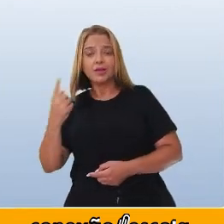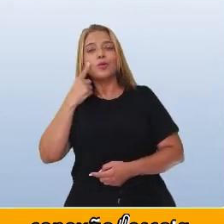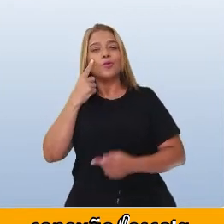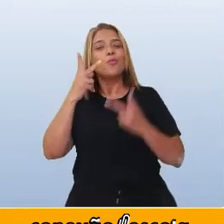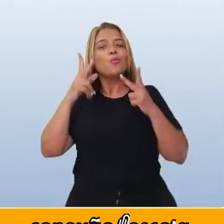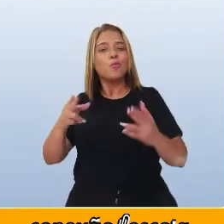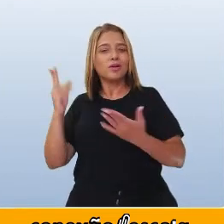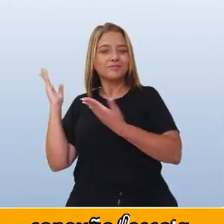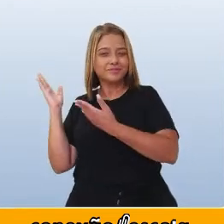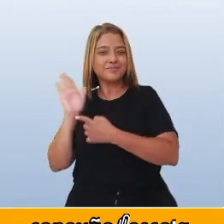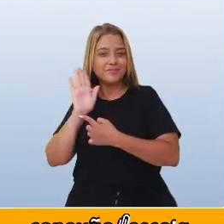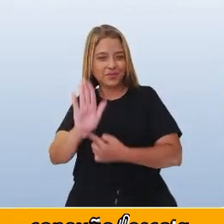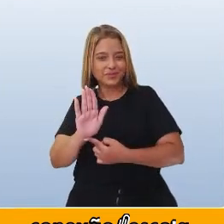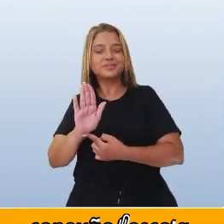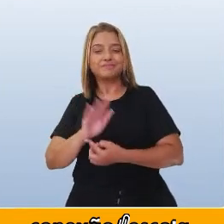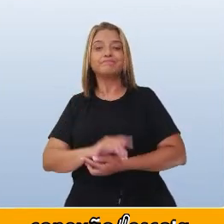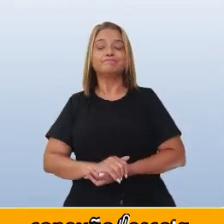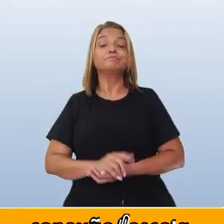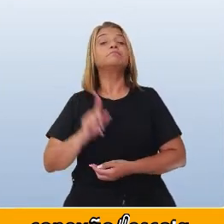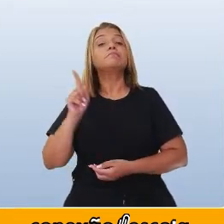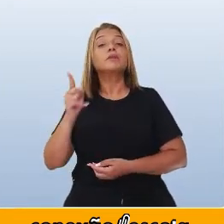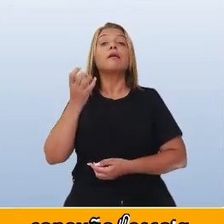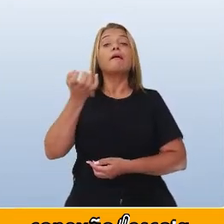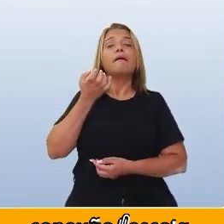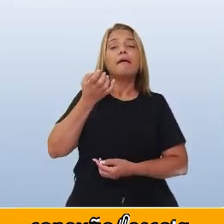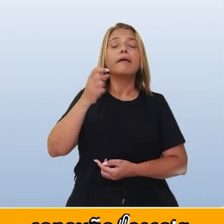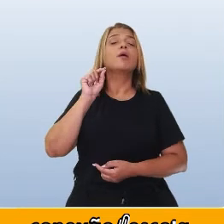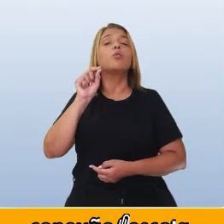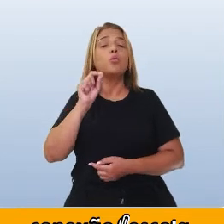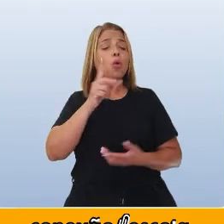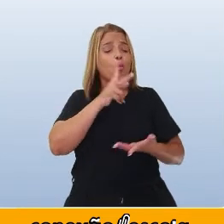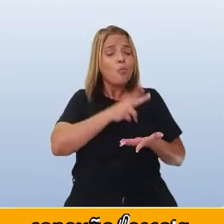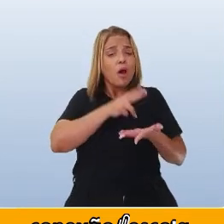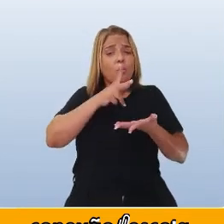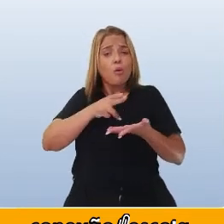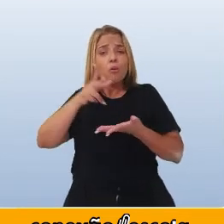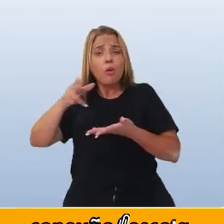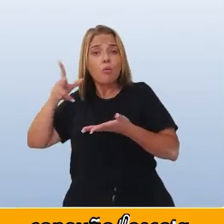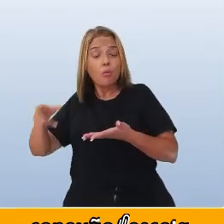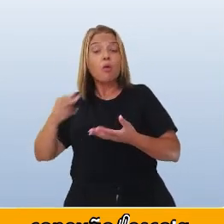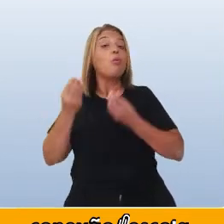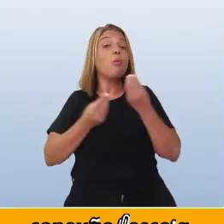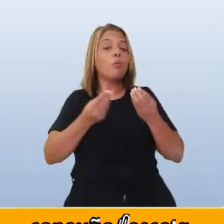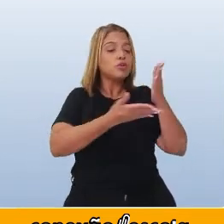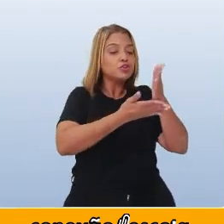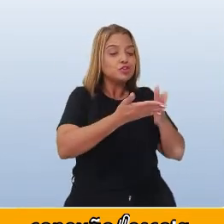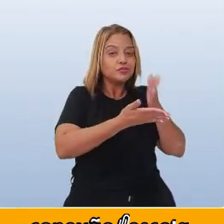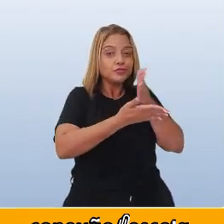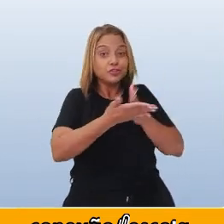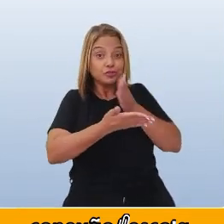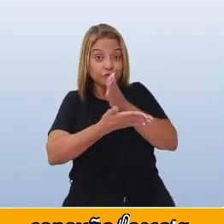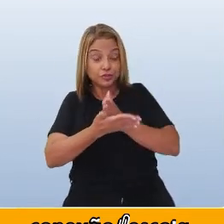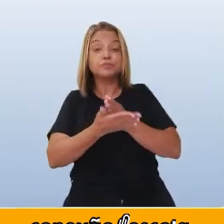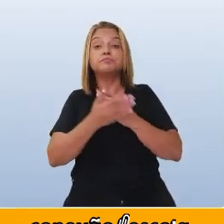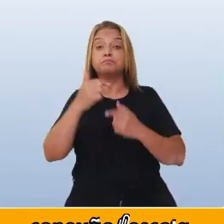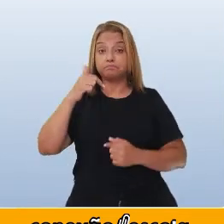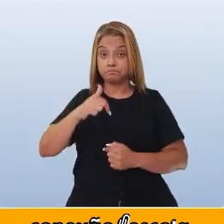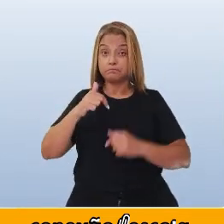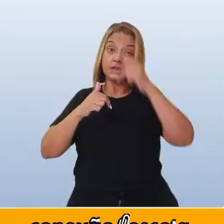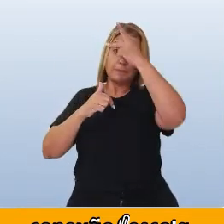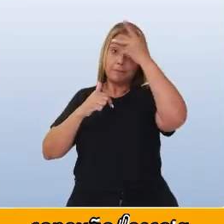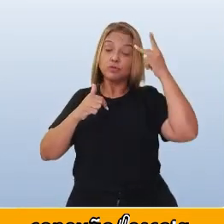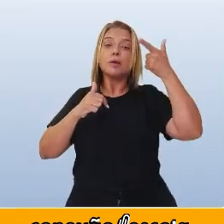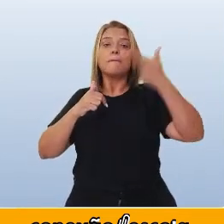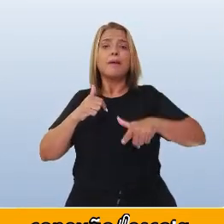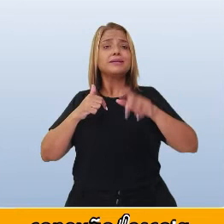figura. Ele deseja dividir igualmente essas 2 barras de chocolate entre ele e mais